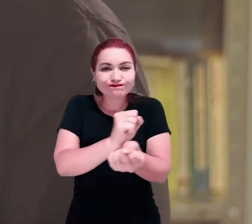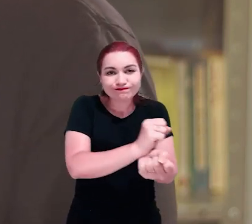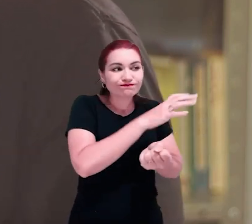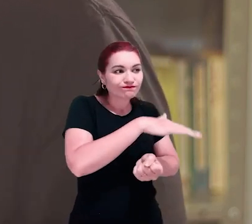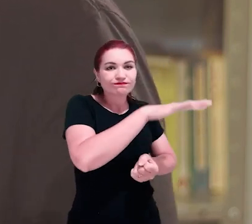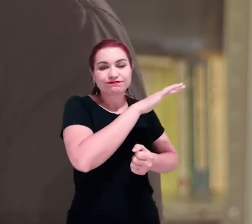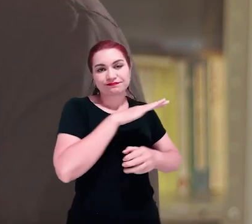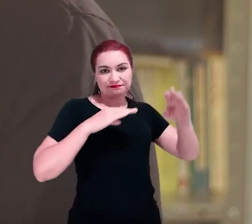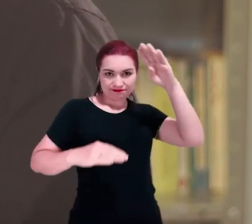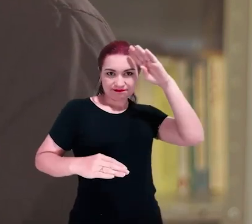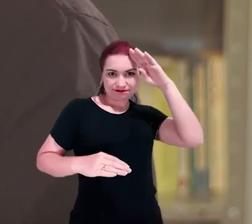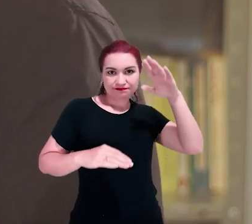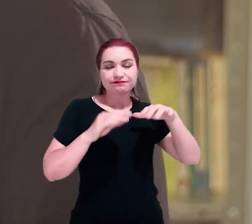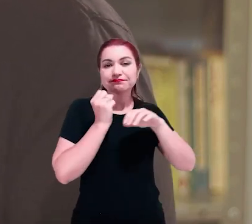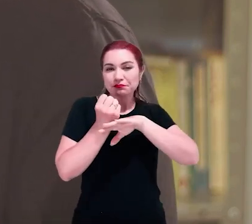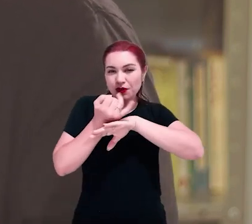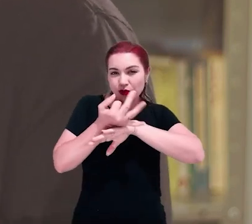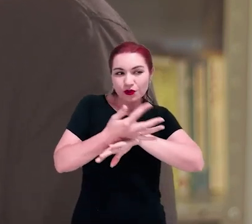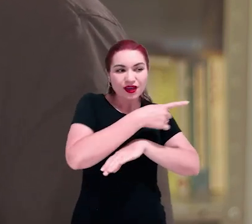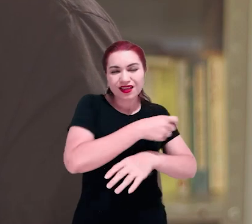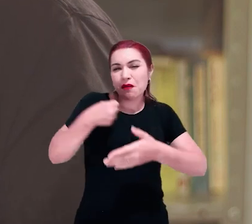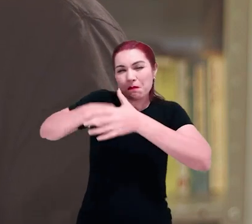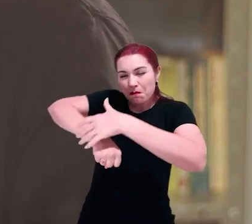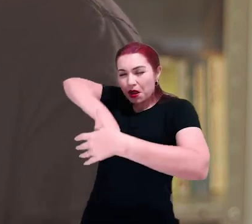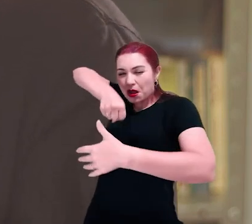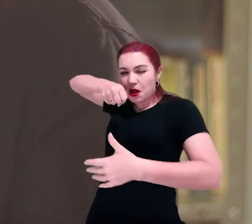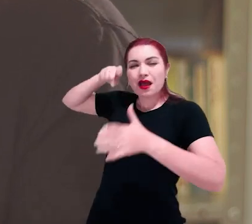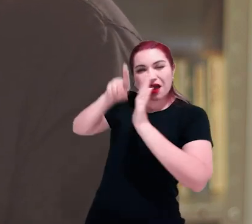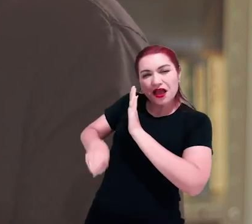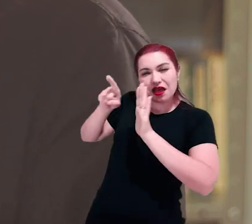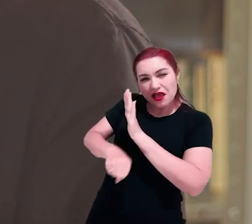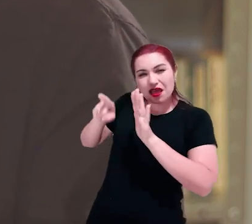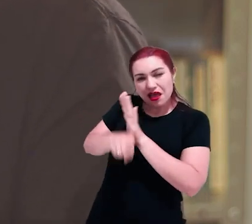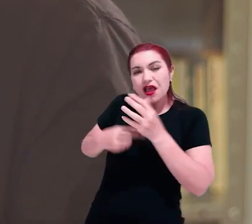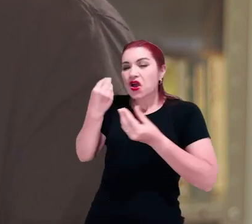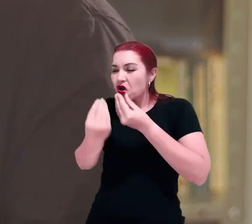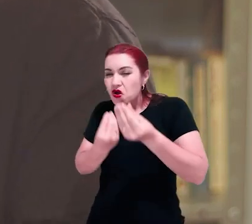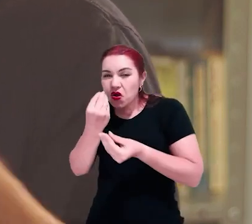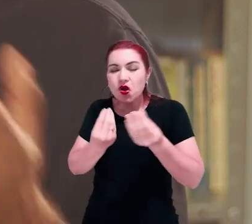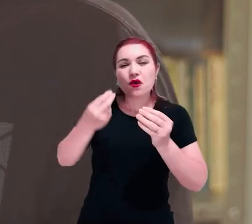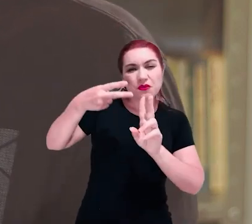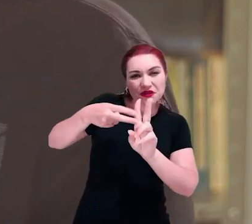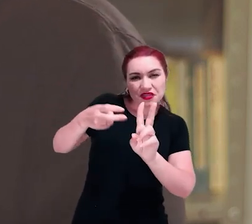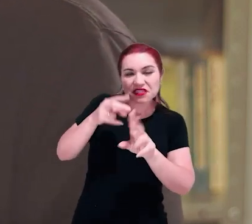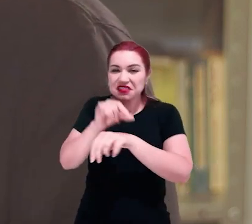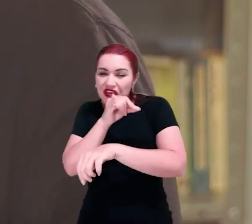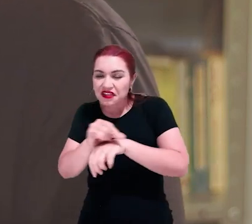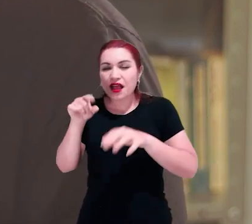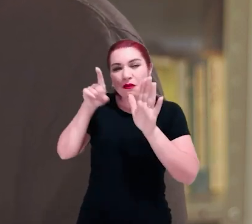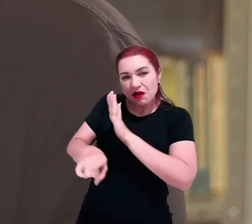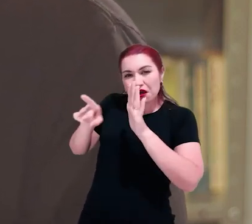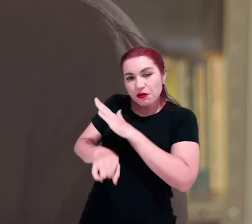então europeu. Naquela noite, ele teria sido torturado para revelar informações sobre o paradeiro das tropas, sobre os planos dos